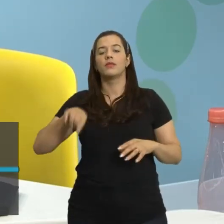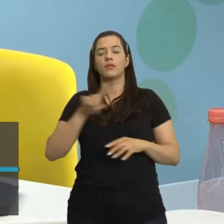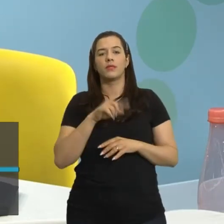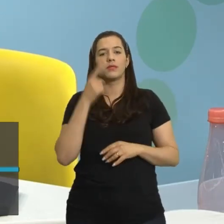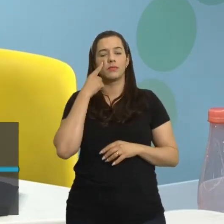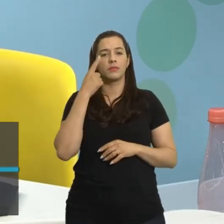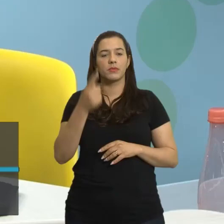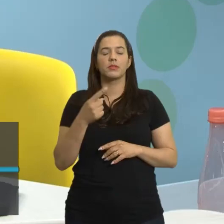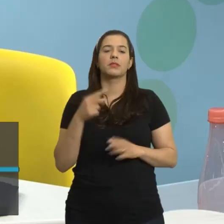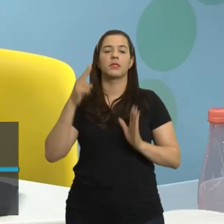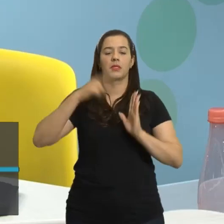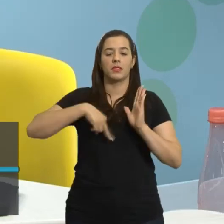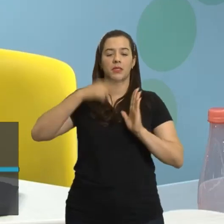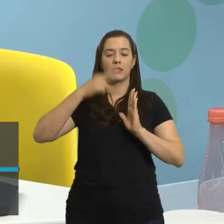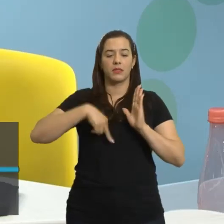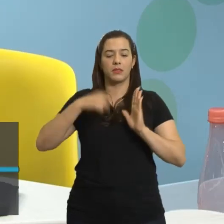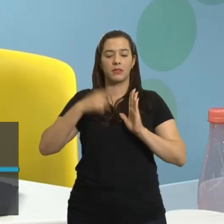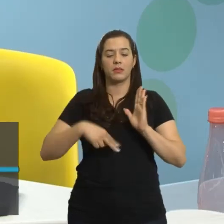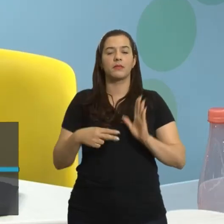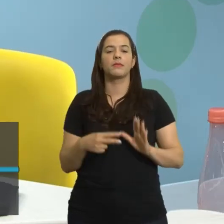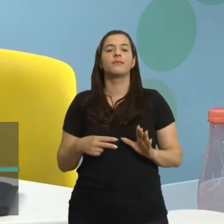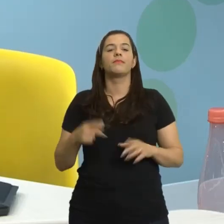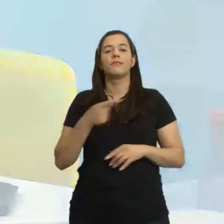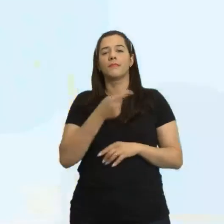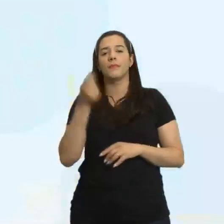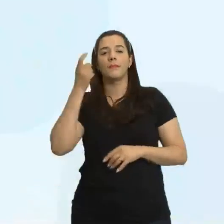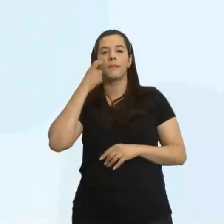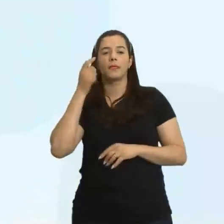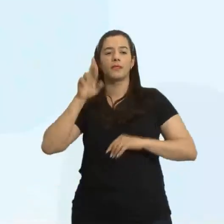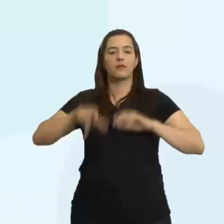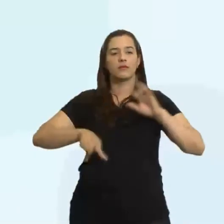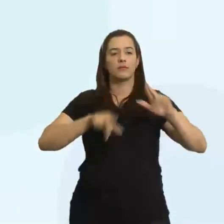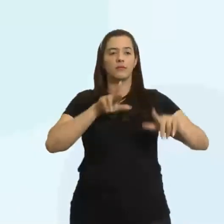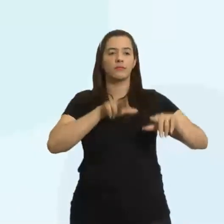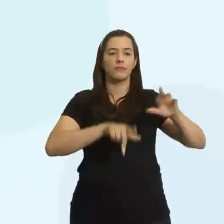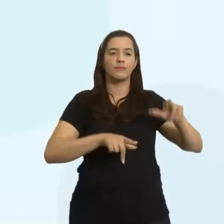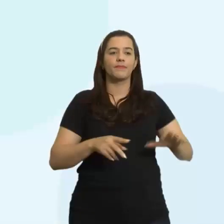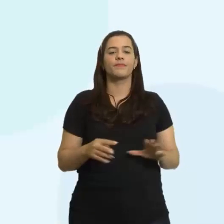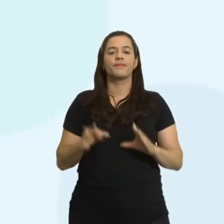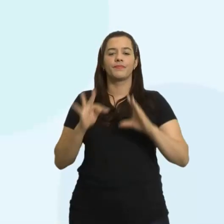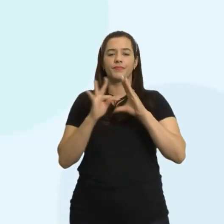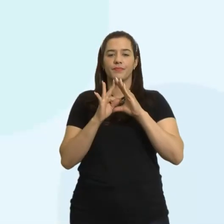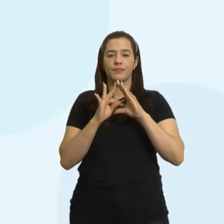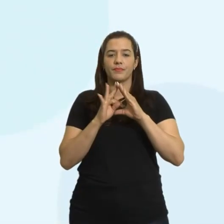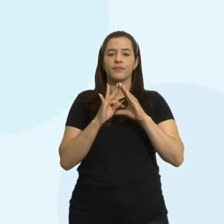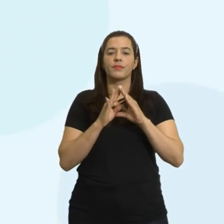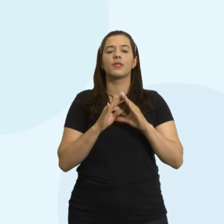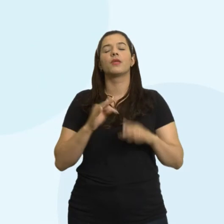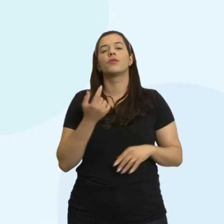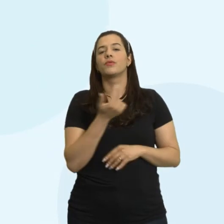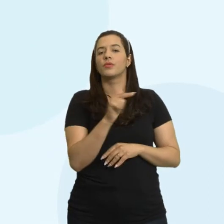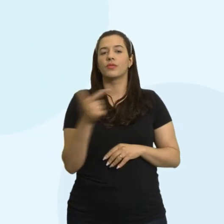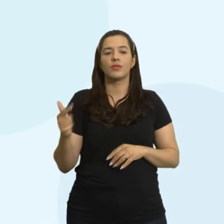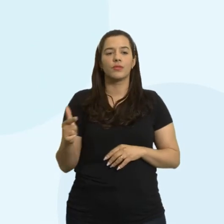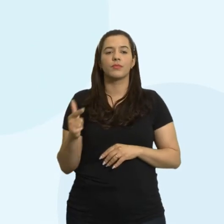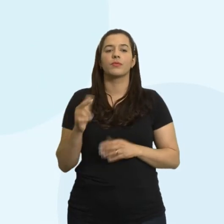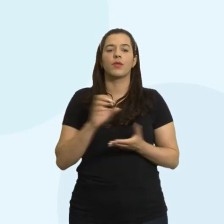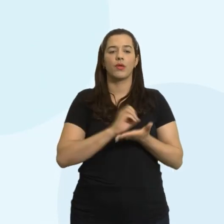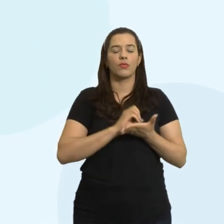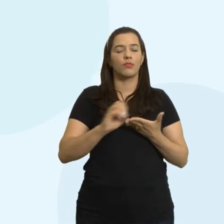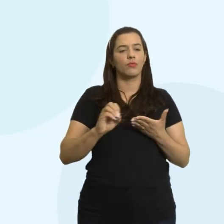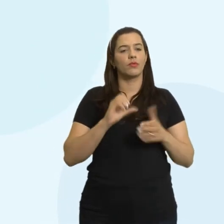texto, né, e pensarem na diferenciação entre os transgênicos e os não